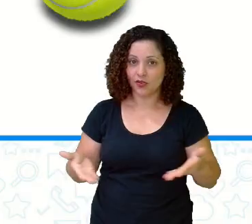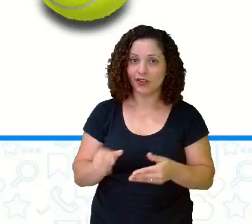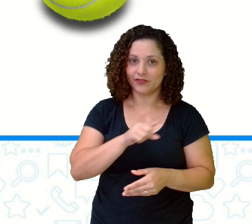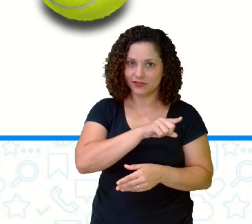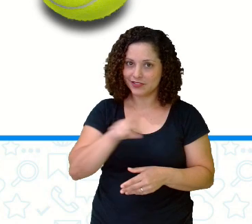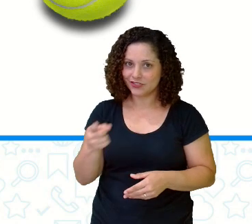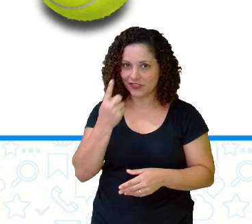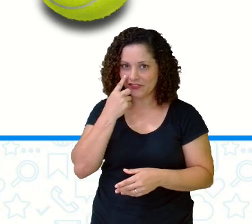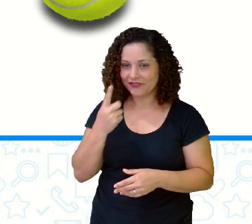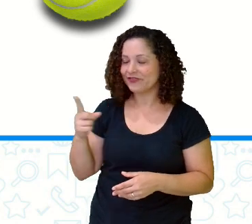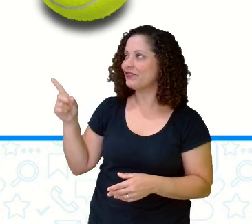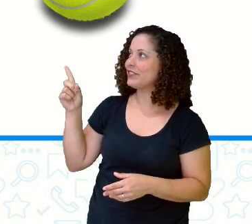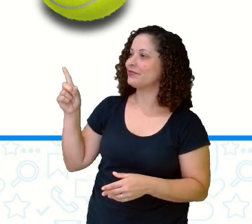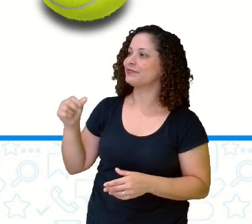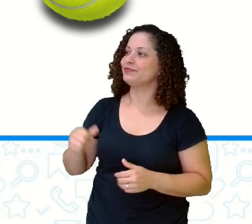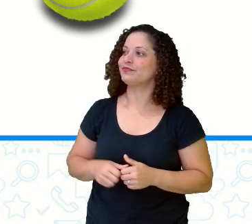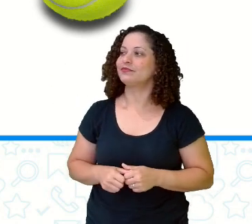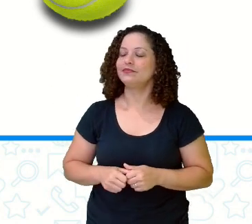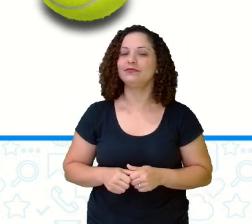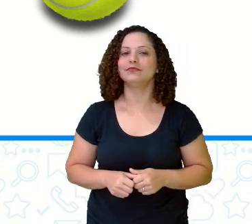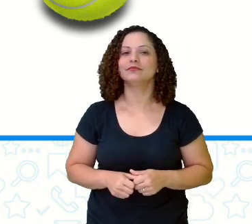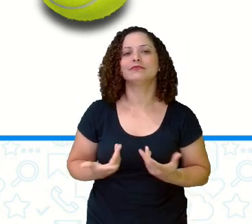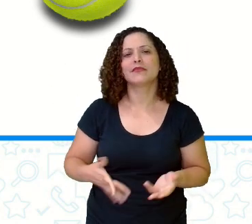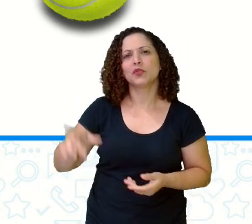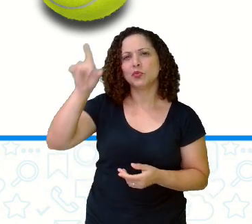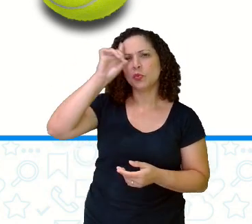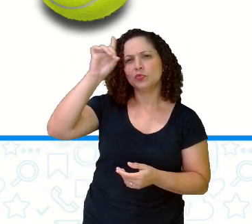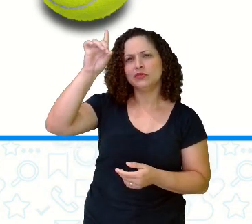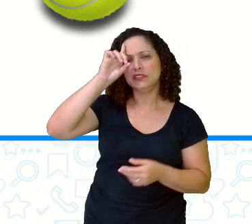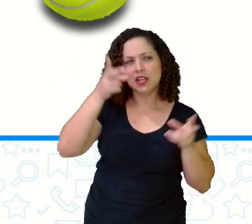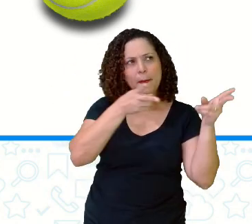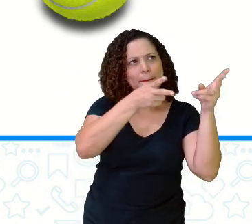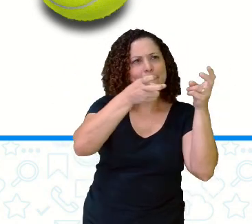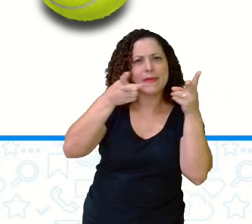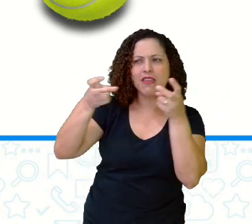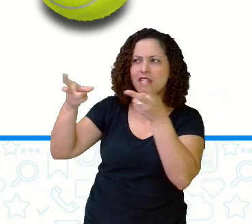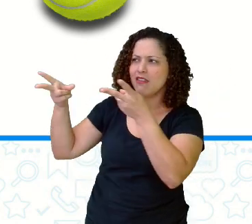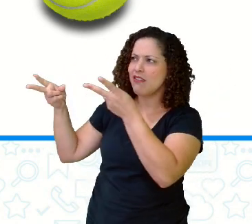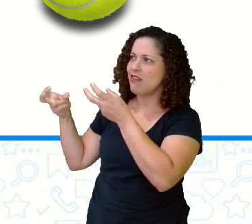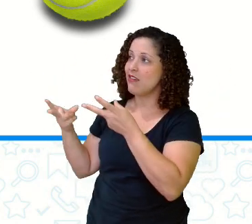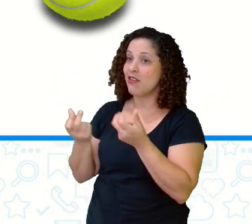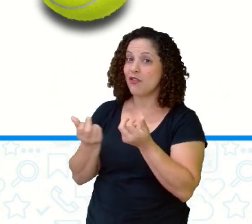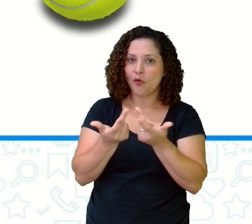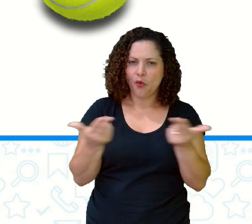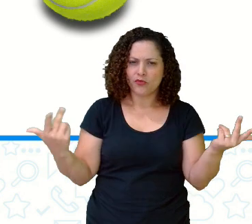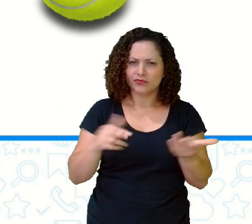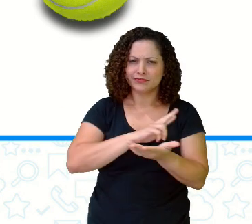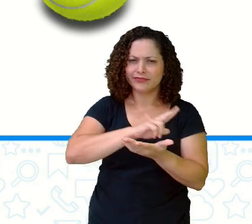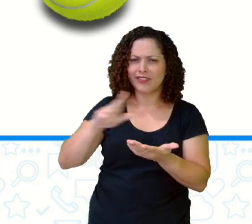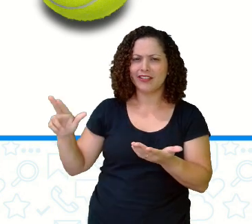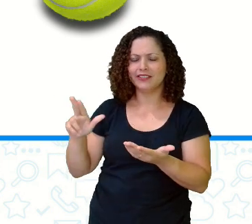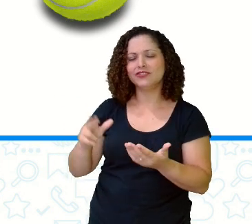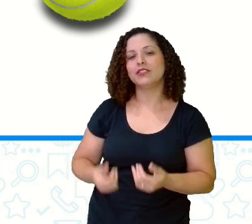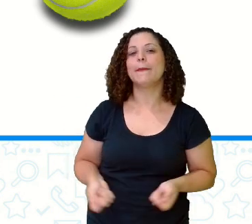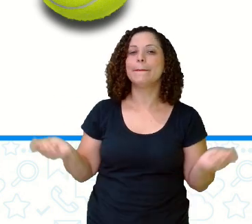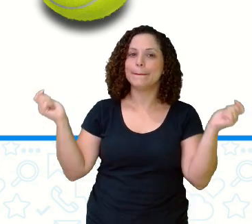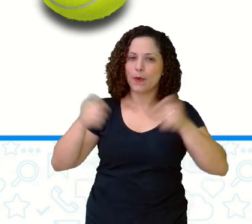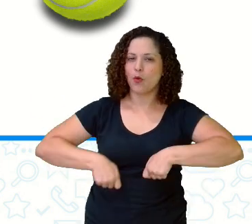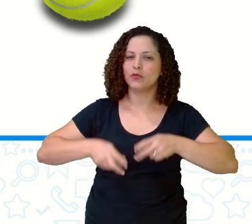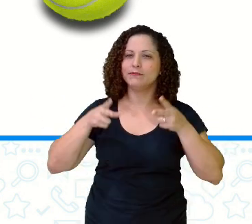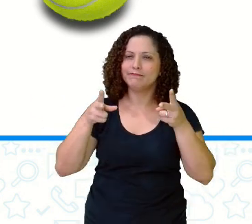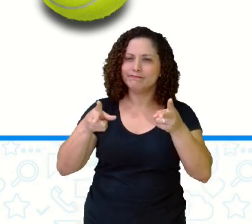vocês. Em nosso dia a dia, podemos observar várias formas de objetos. É possível identificar figuras planas